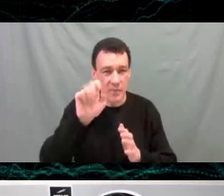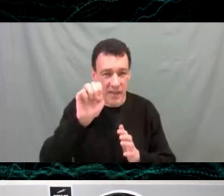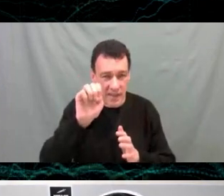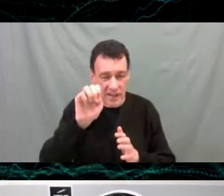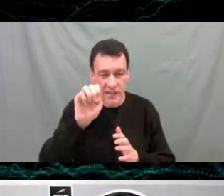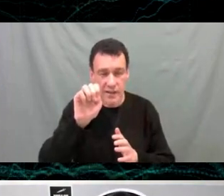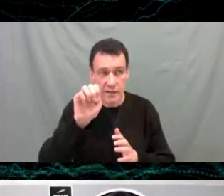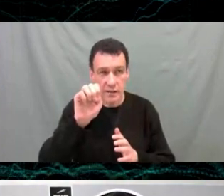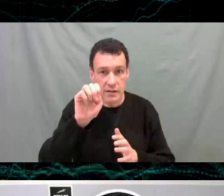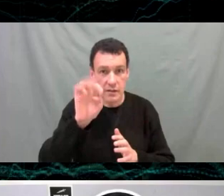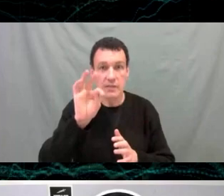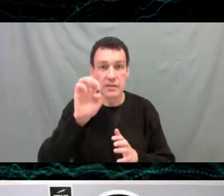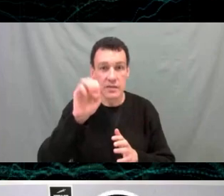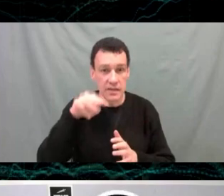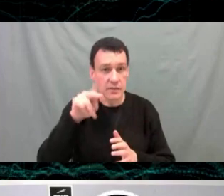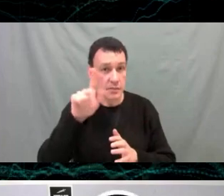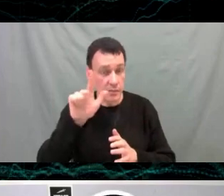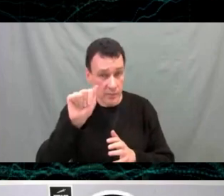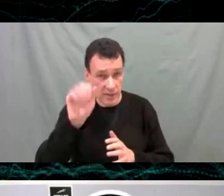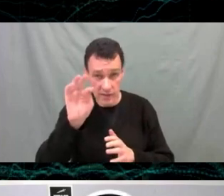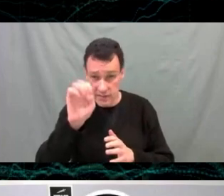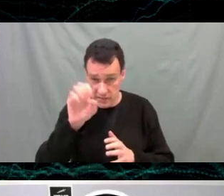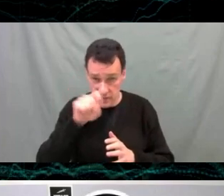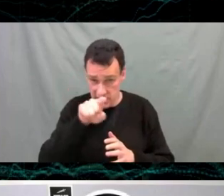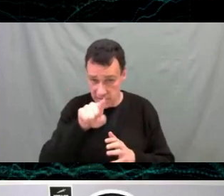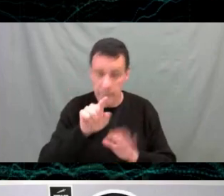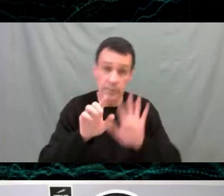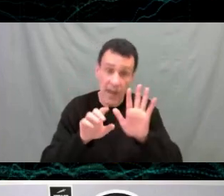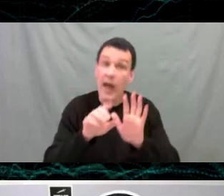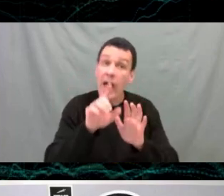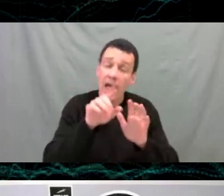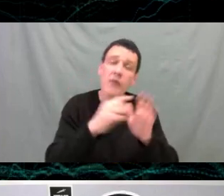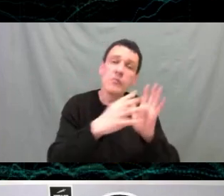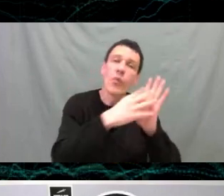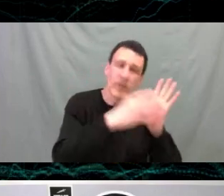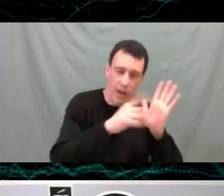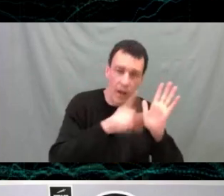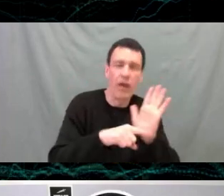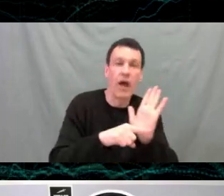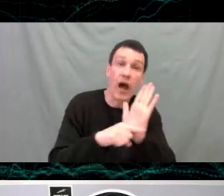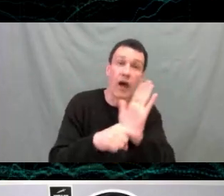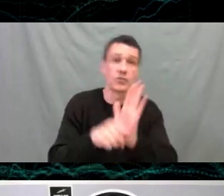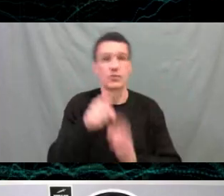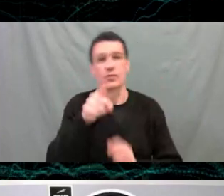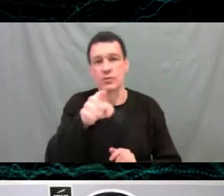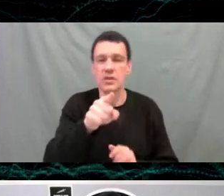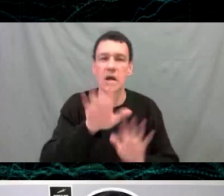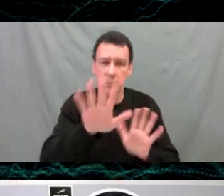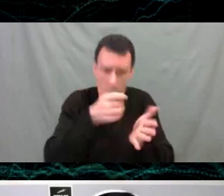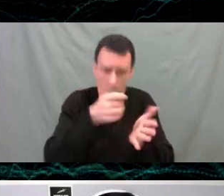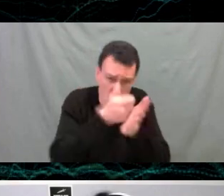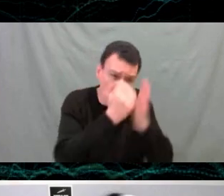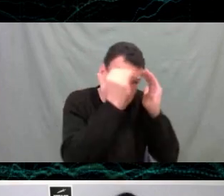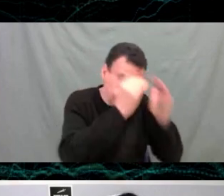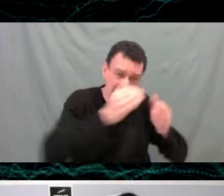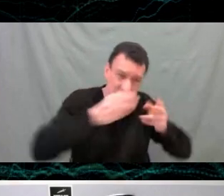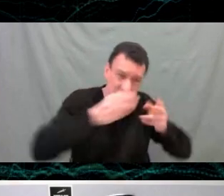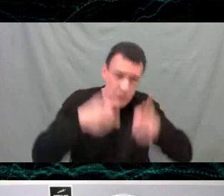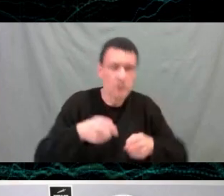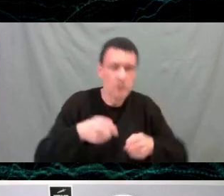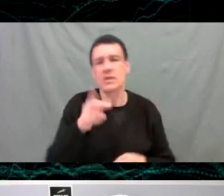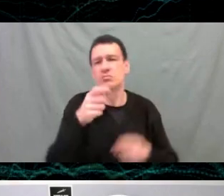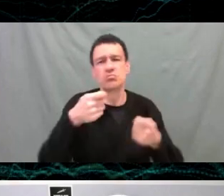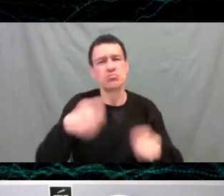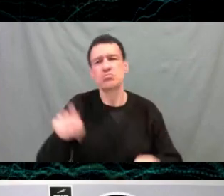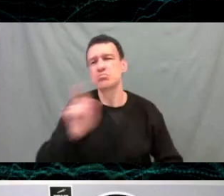você precisa entender que eles são para te auxiliar, mas não necessariamente você tem que usar eles da forma como eles estão ali. Por que que eu falo isso? Porque você